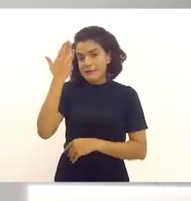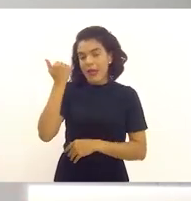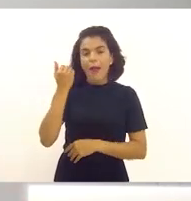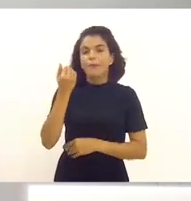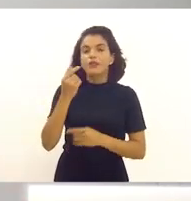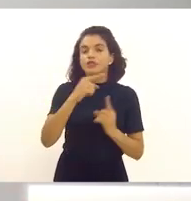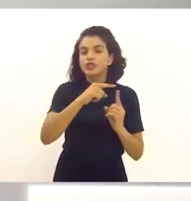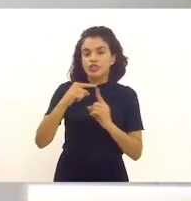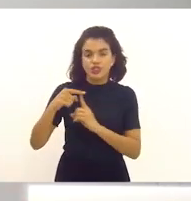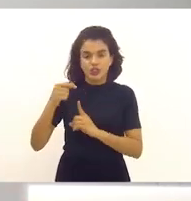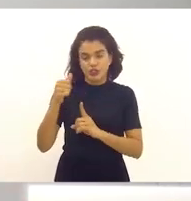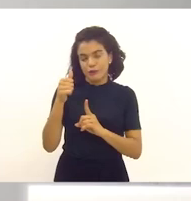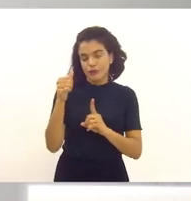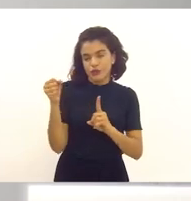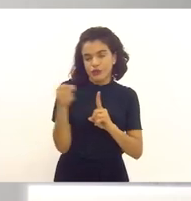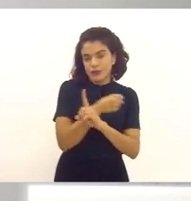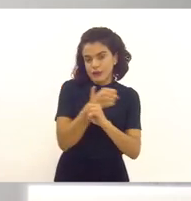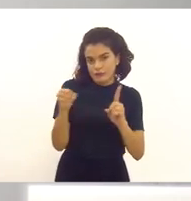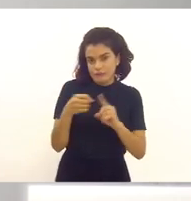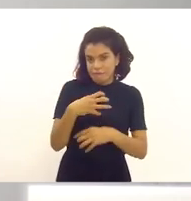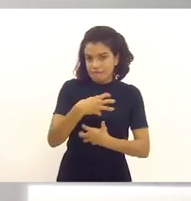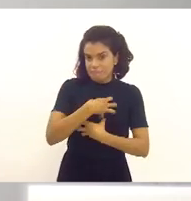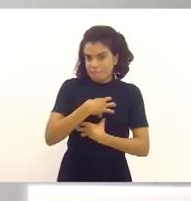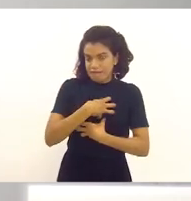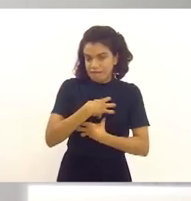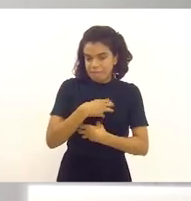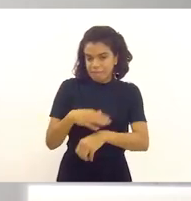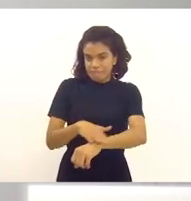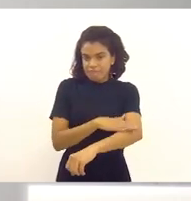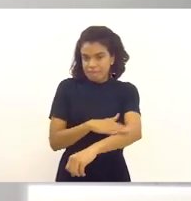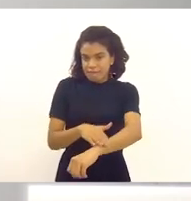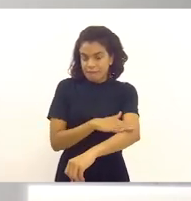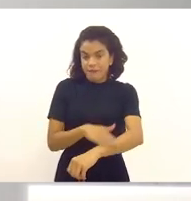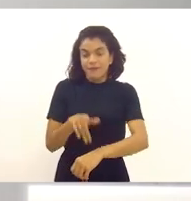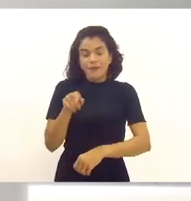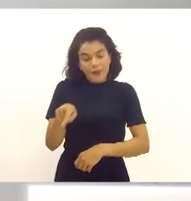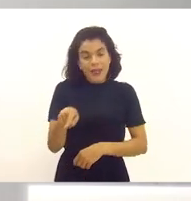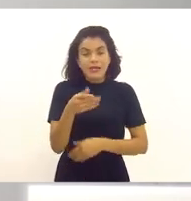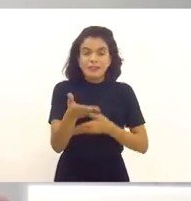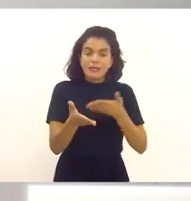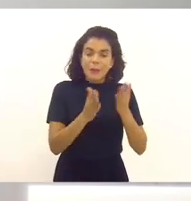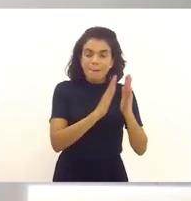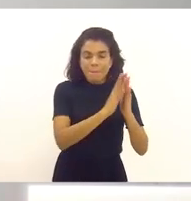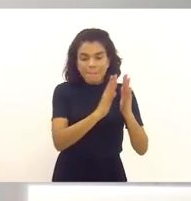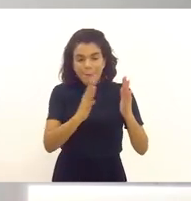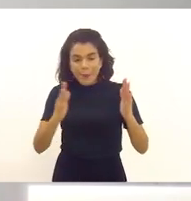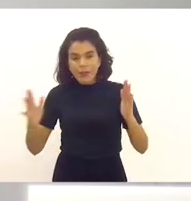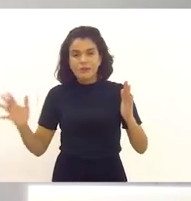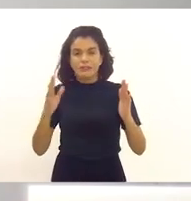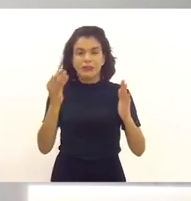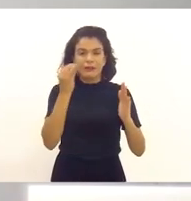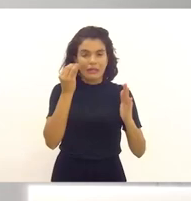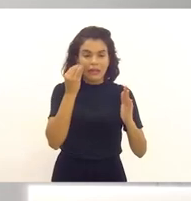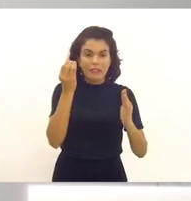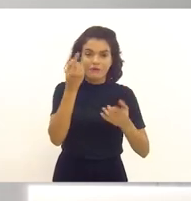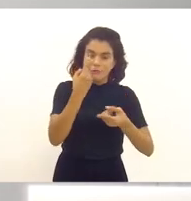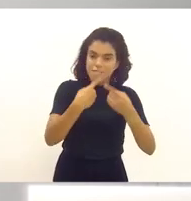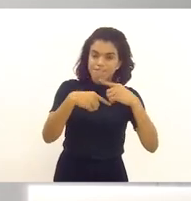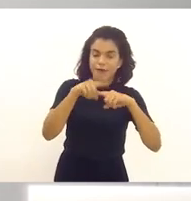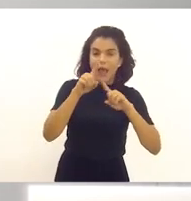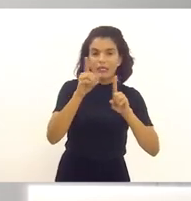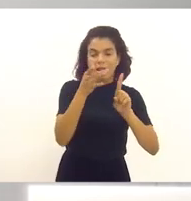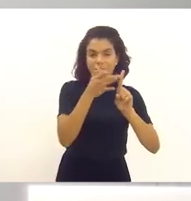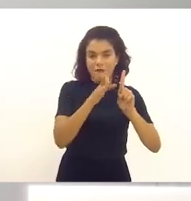violências que ela passaria né Então essa esse processo de revitimização que já foi colocado aqui né no atendimento